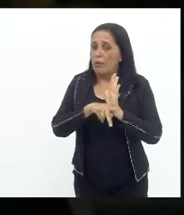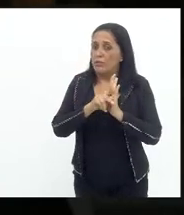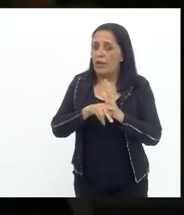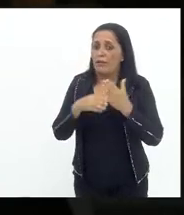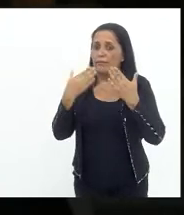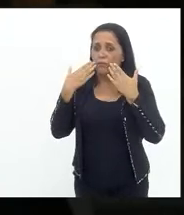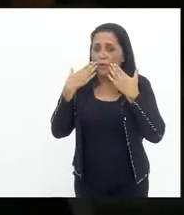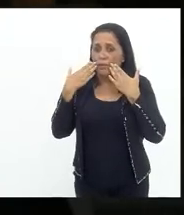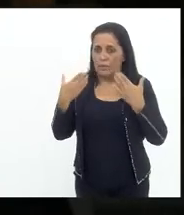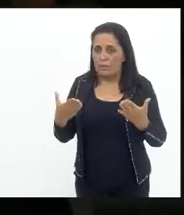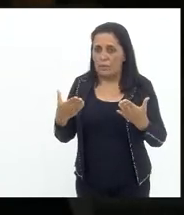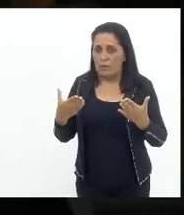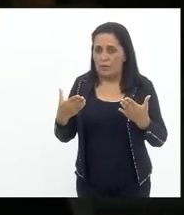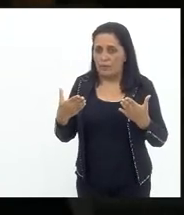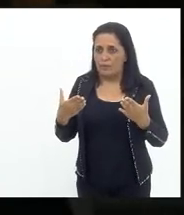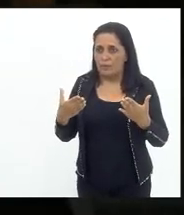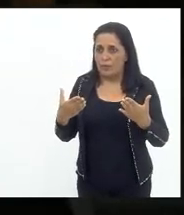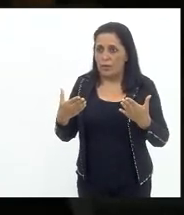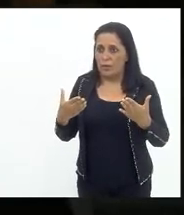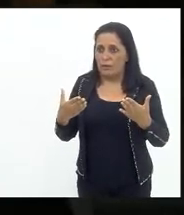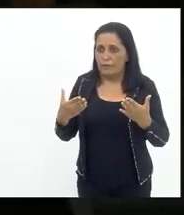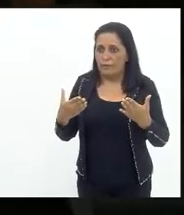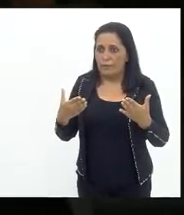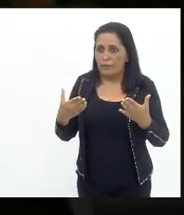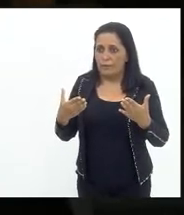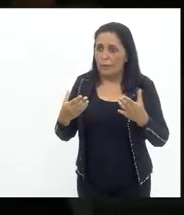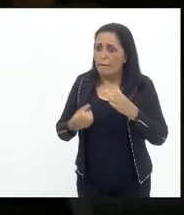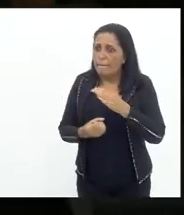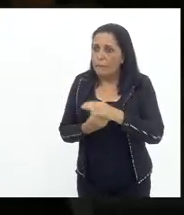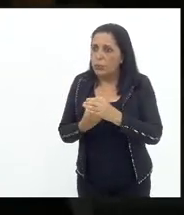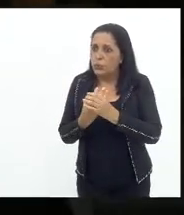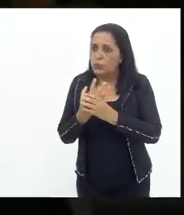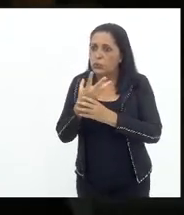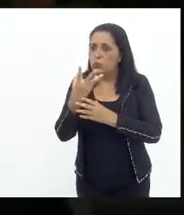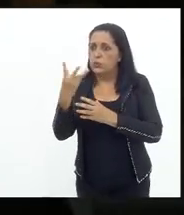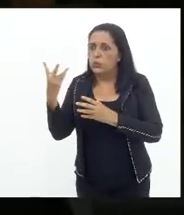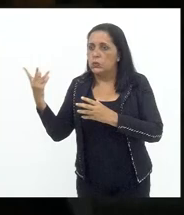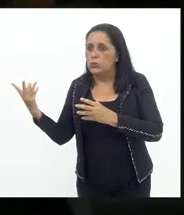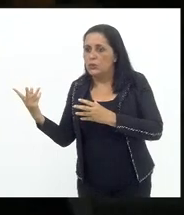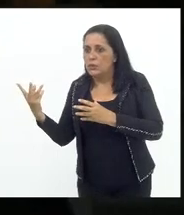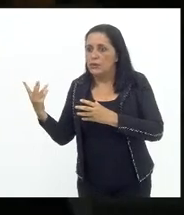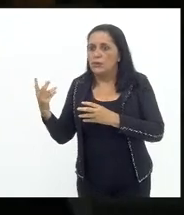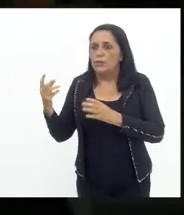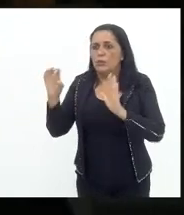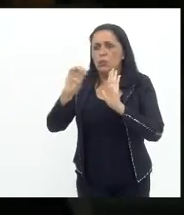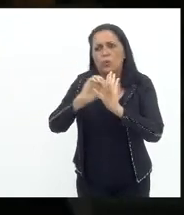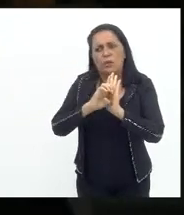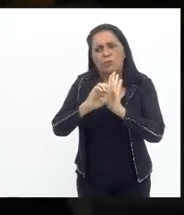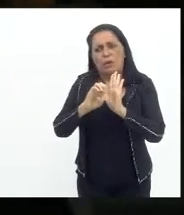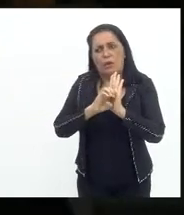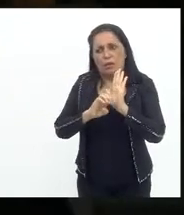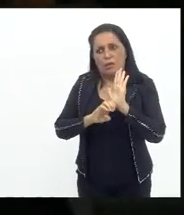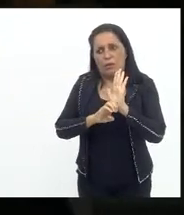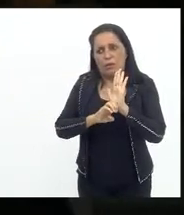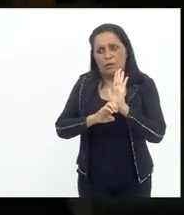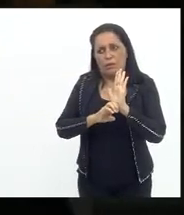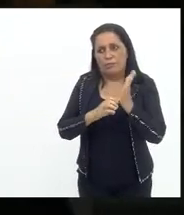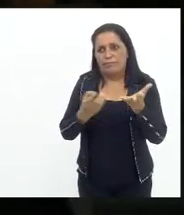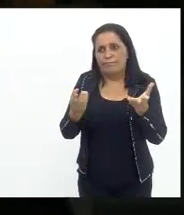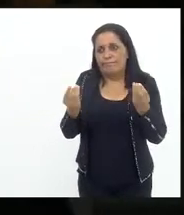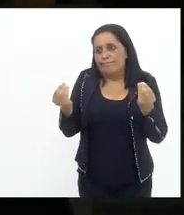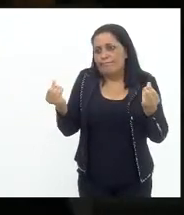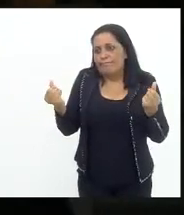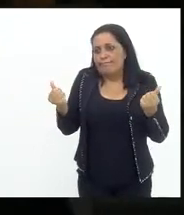apresentado. E muitas vezes uma emenda como essa, absolutamente sem